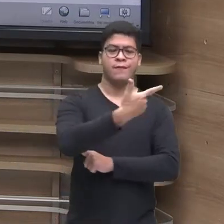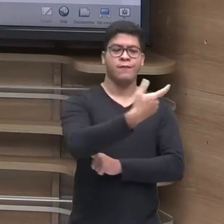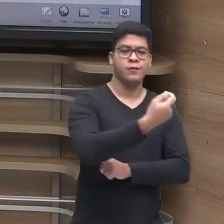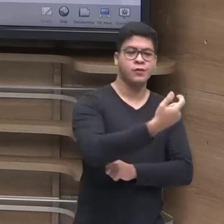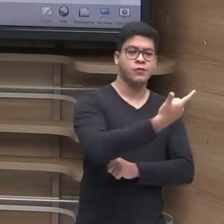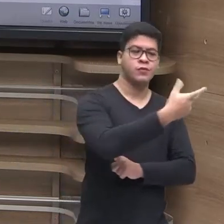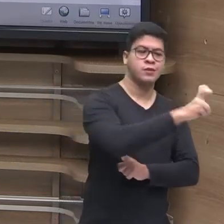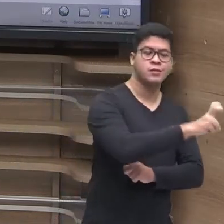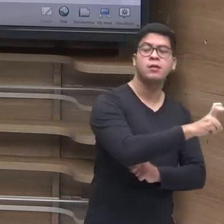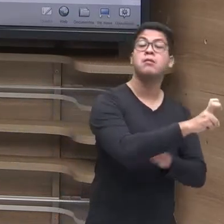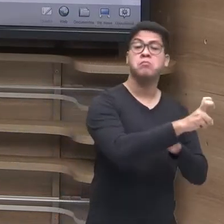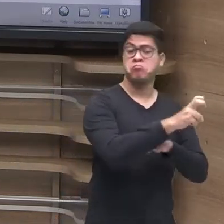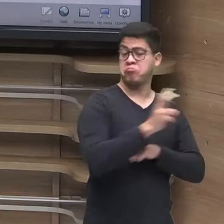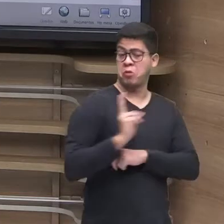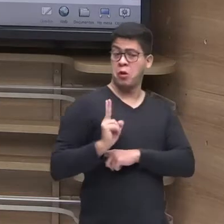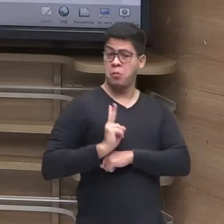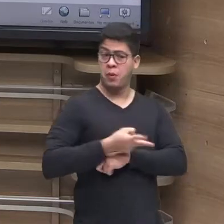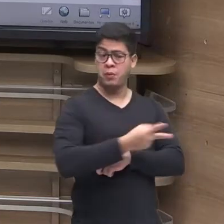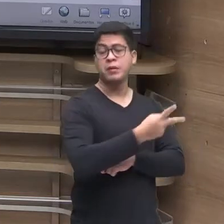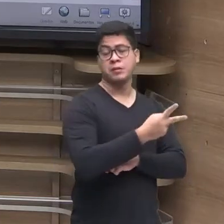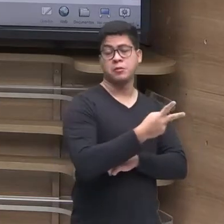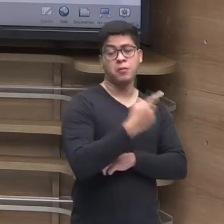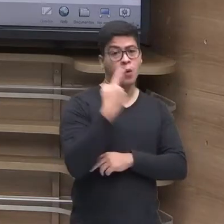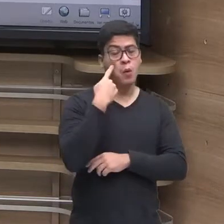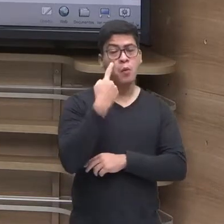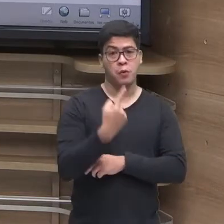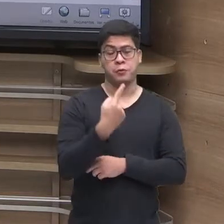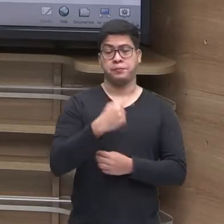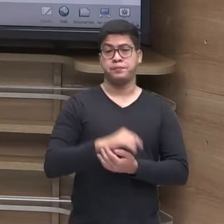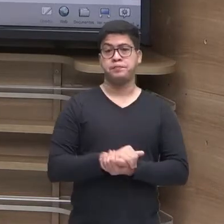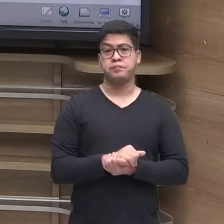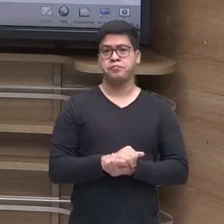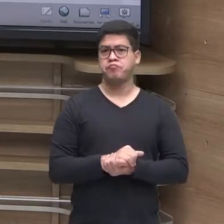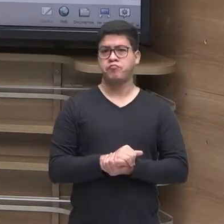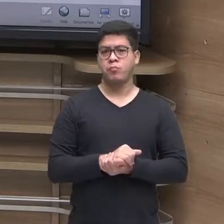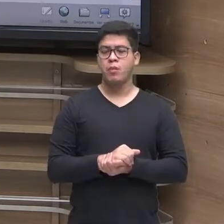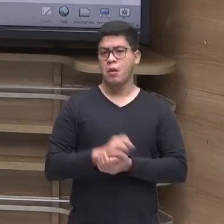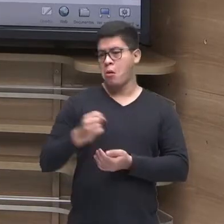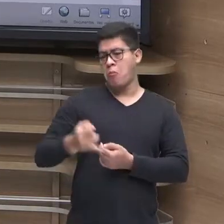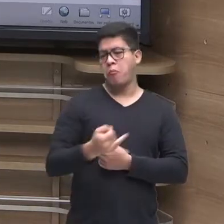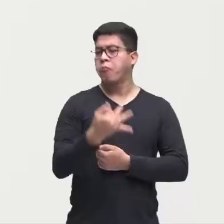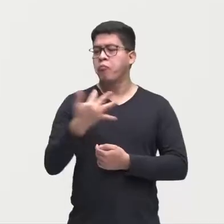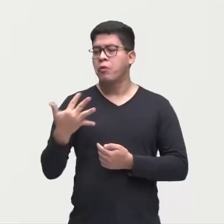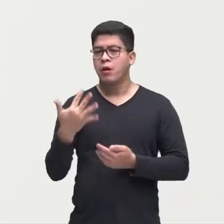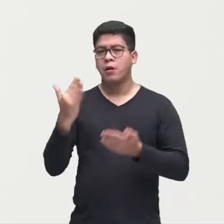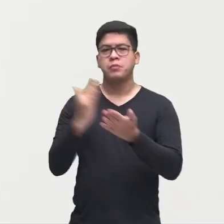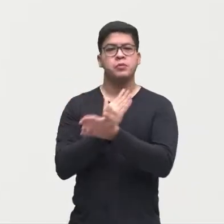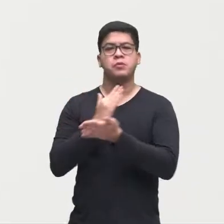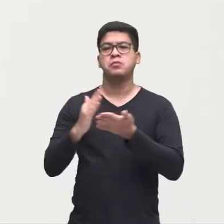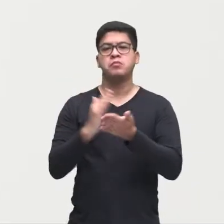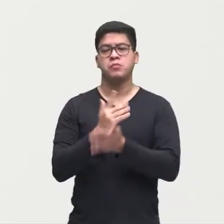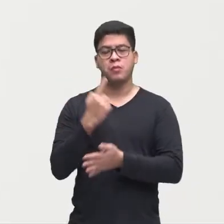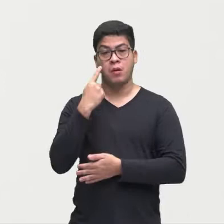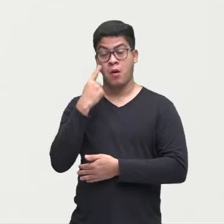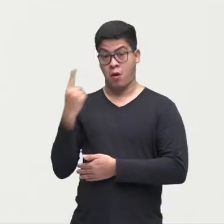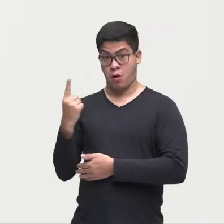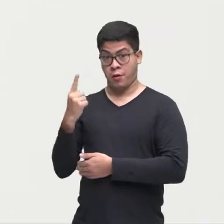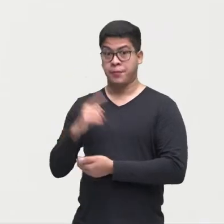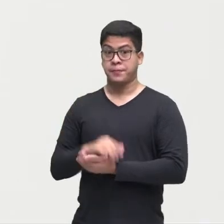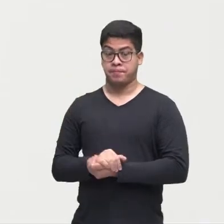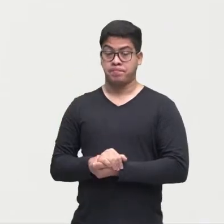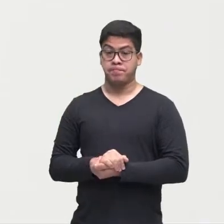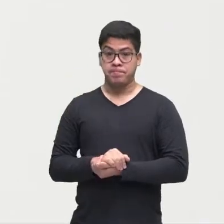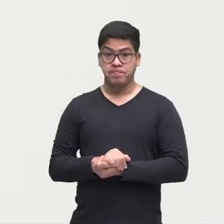de determinar, tá? Os múltiplos de qualquer número. Bacana? Vamos voltar aqui? Então aqui nós temos, olha